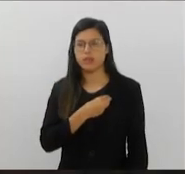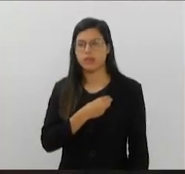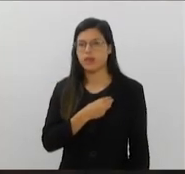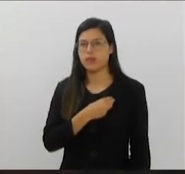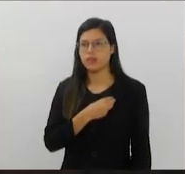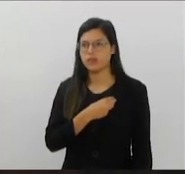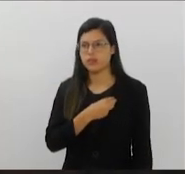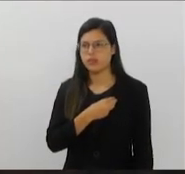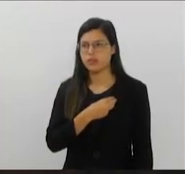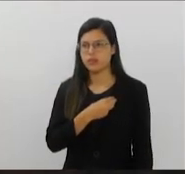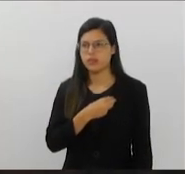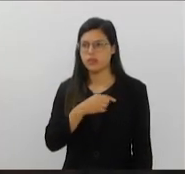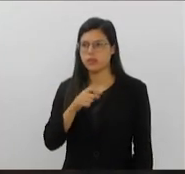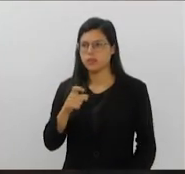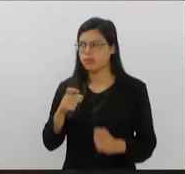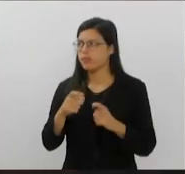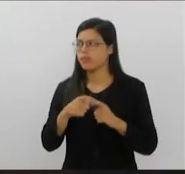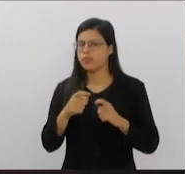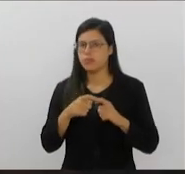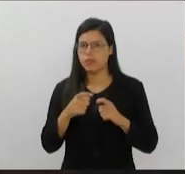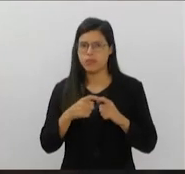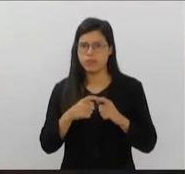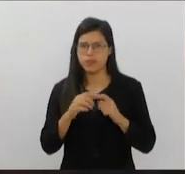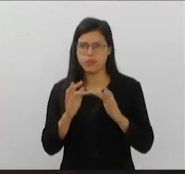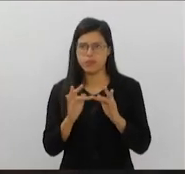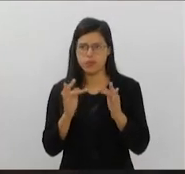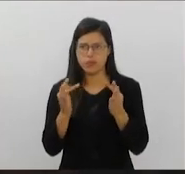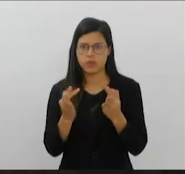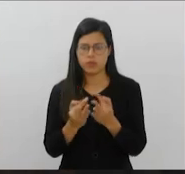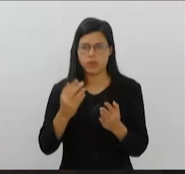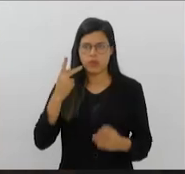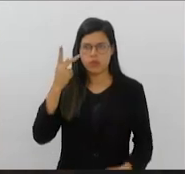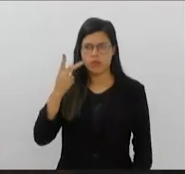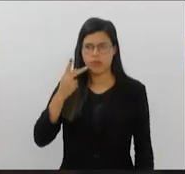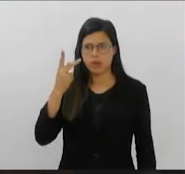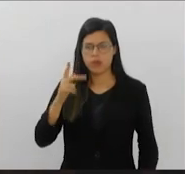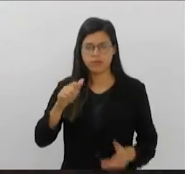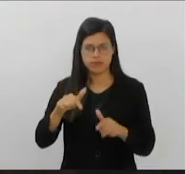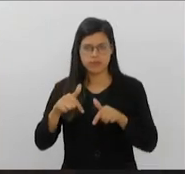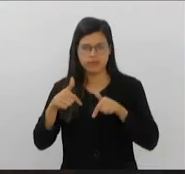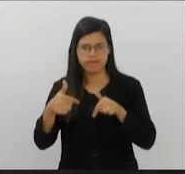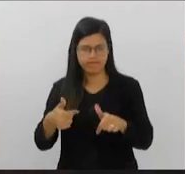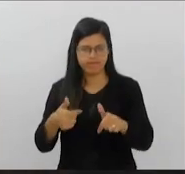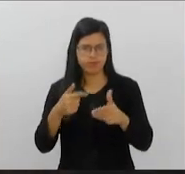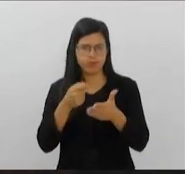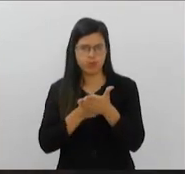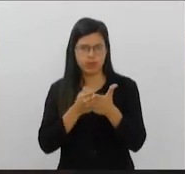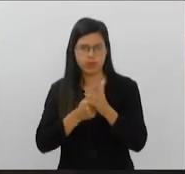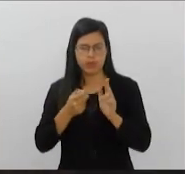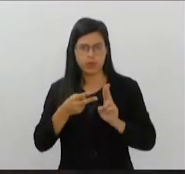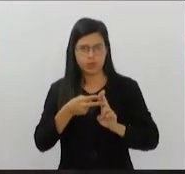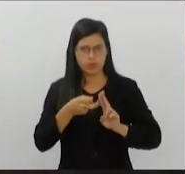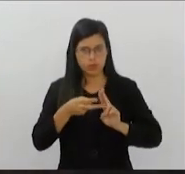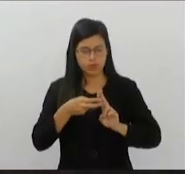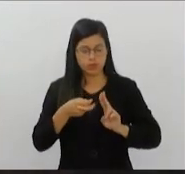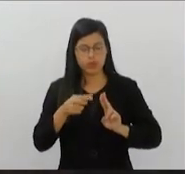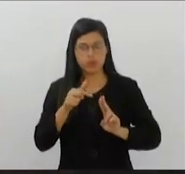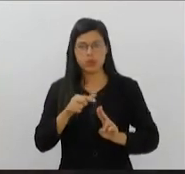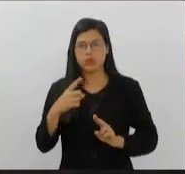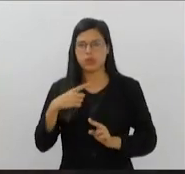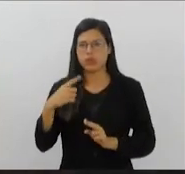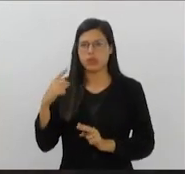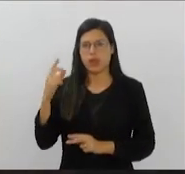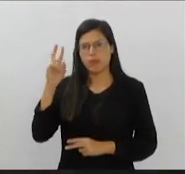você, que é médico de família, um parlamentar atuante que luta pelo SUS e que tem um histórico